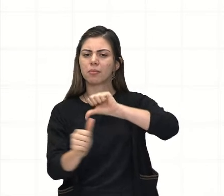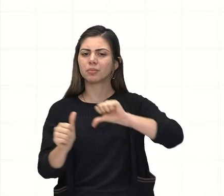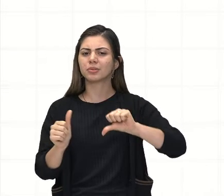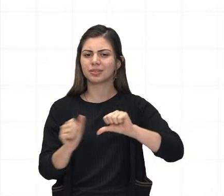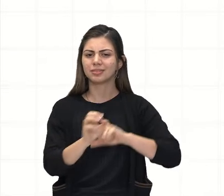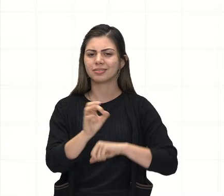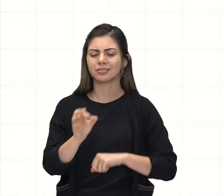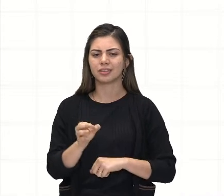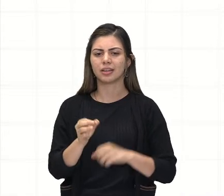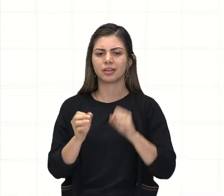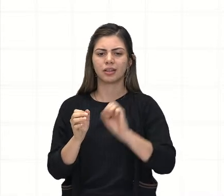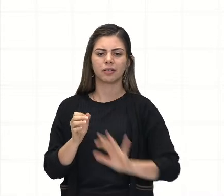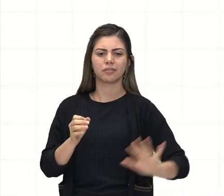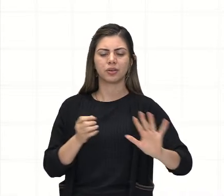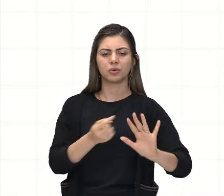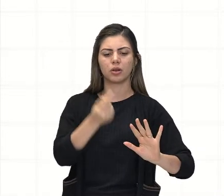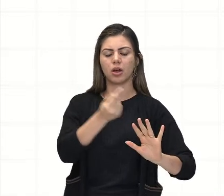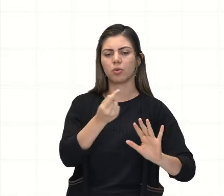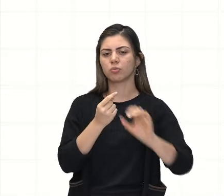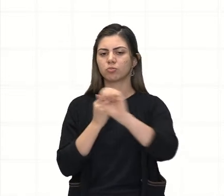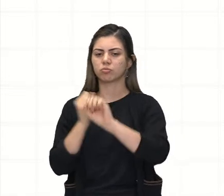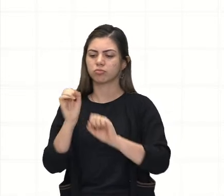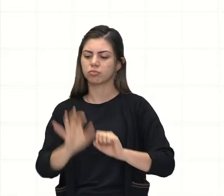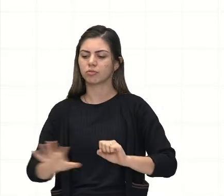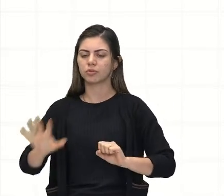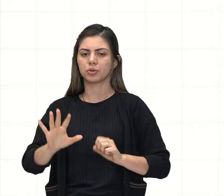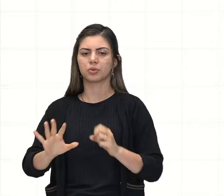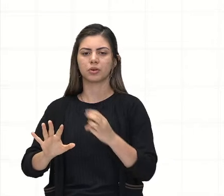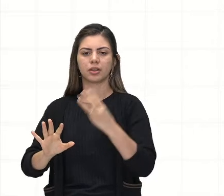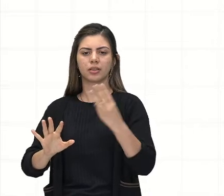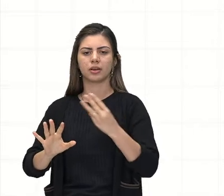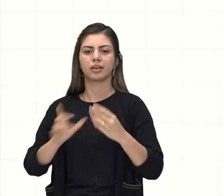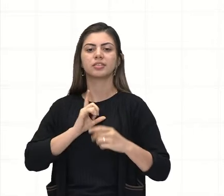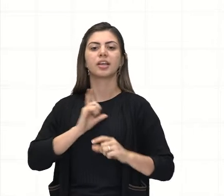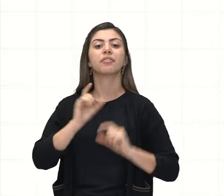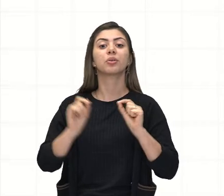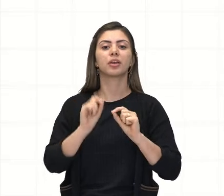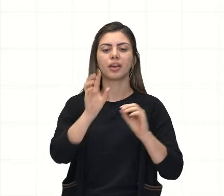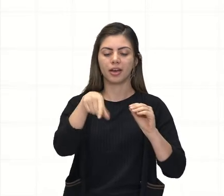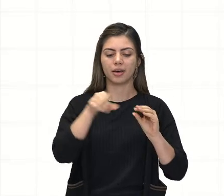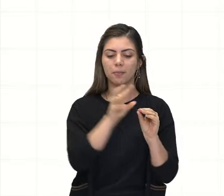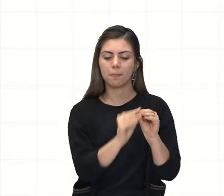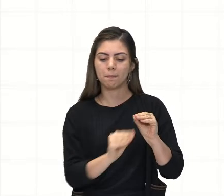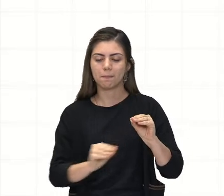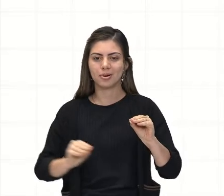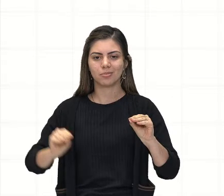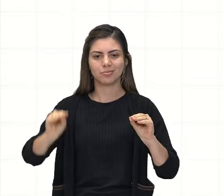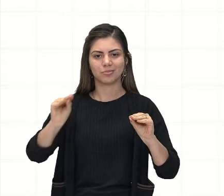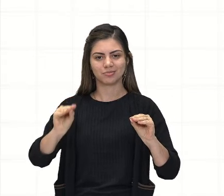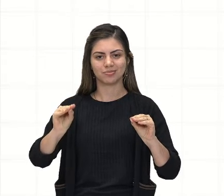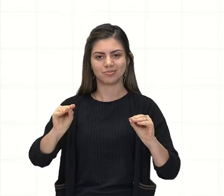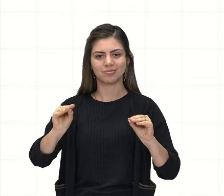3, né? Ela foi movimentada aqui para a direita, né?